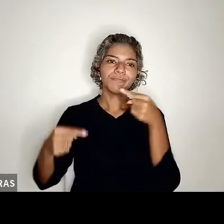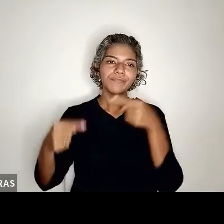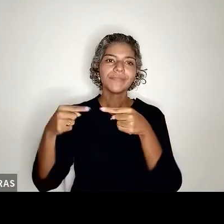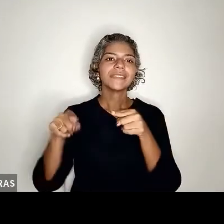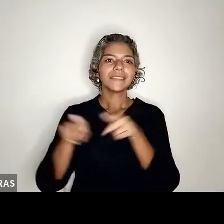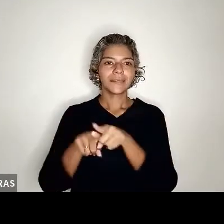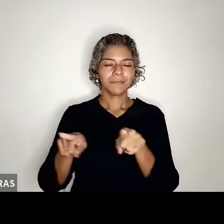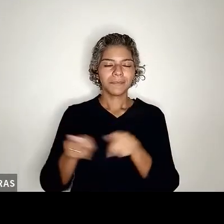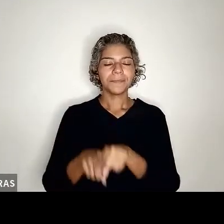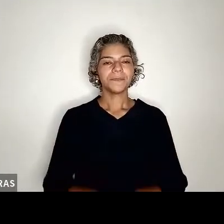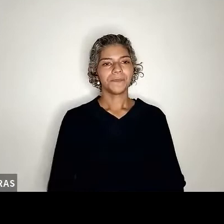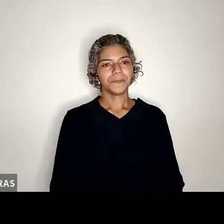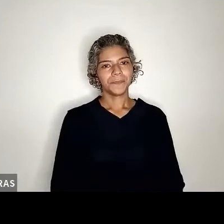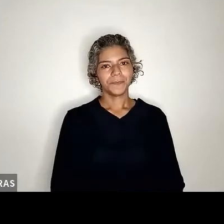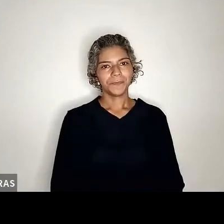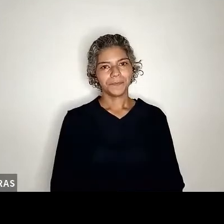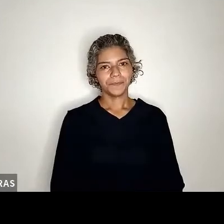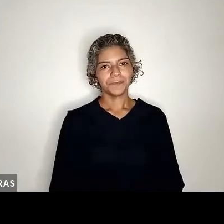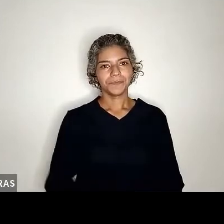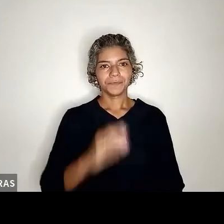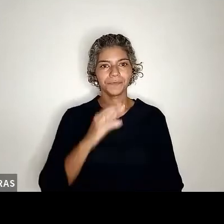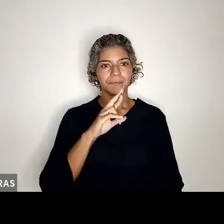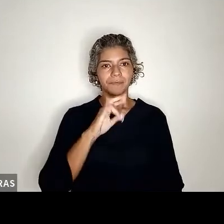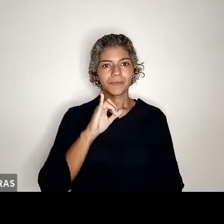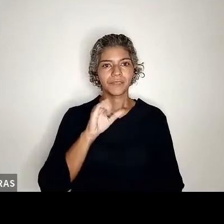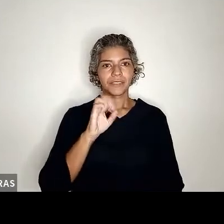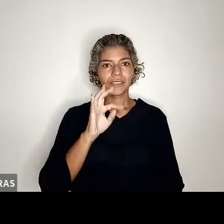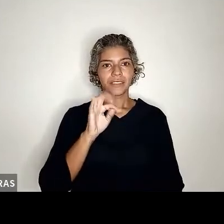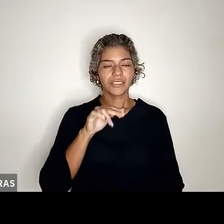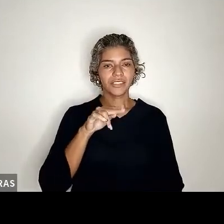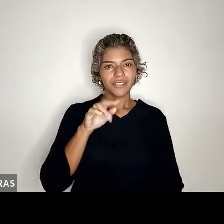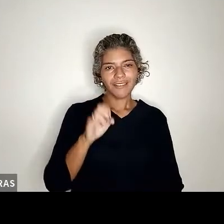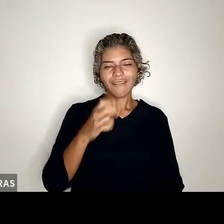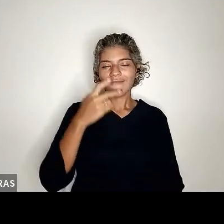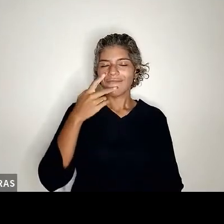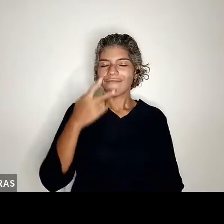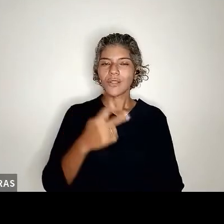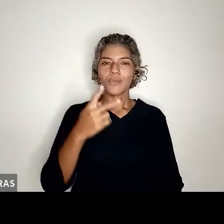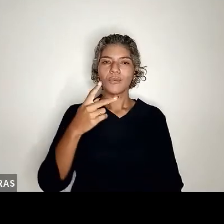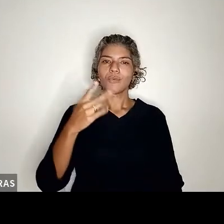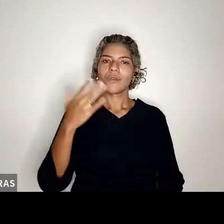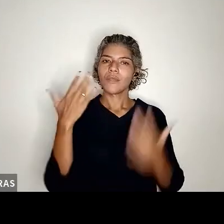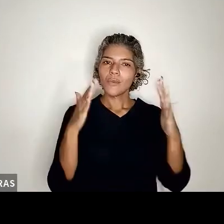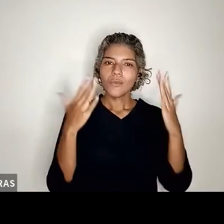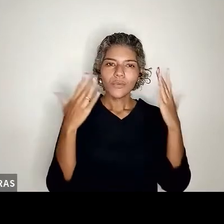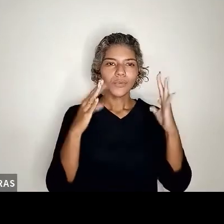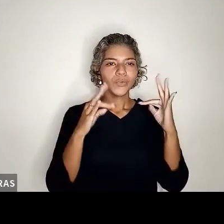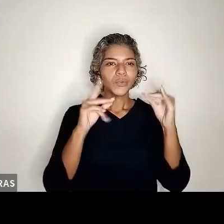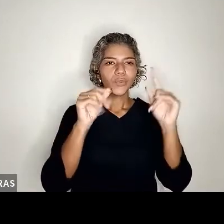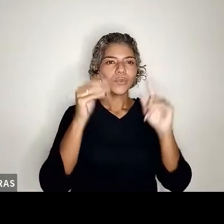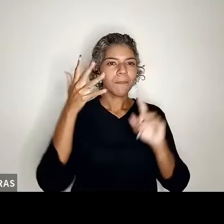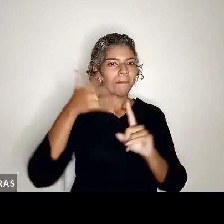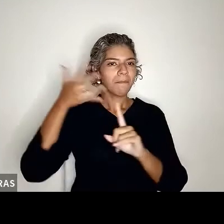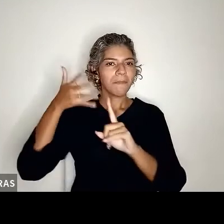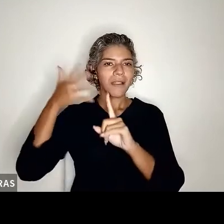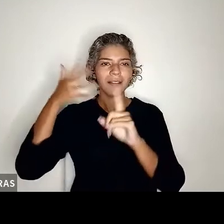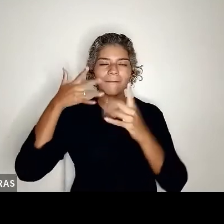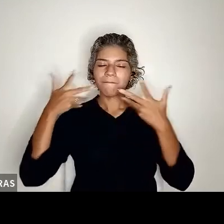A Cristiane Vieira Machado elogiou falas densas, e todas as falas densas e